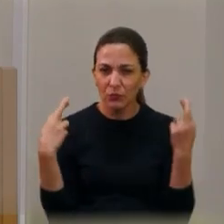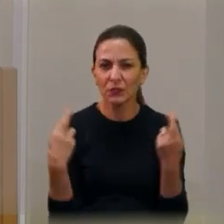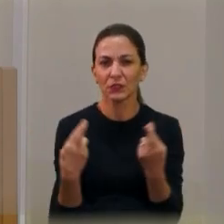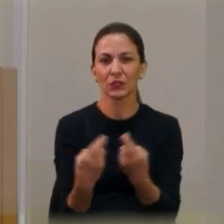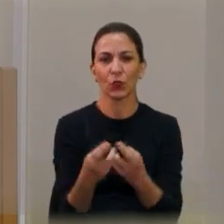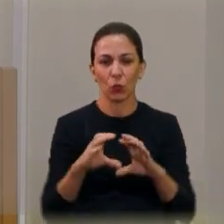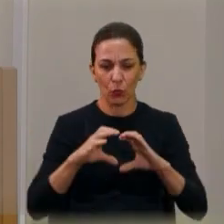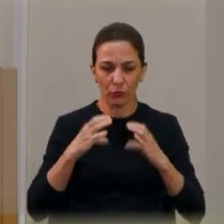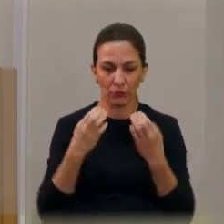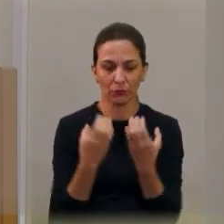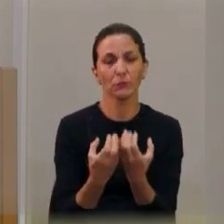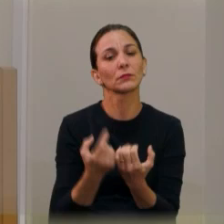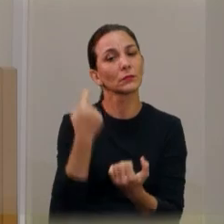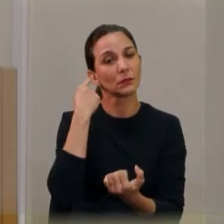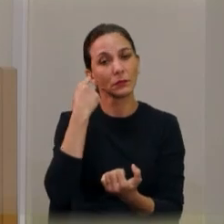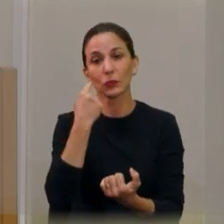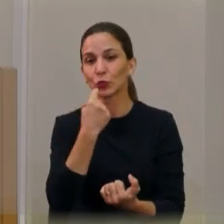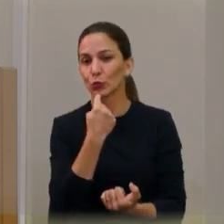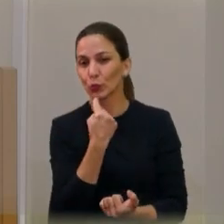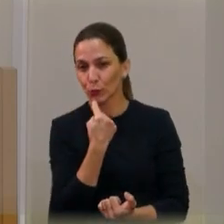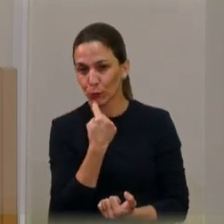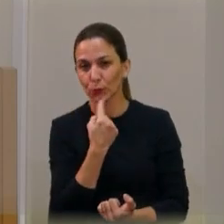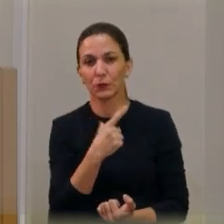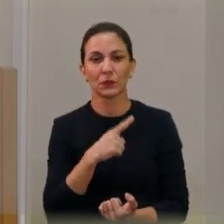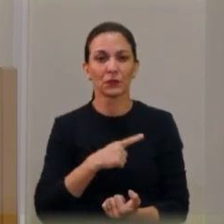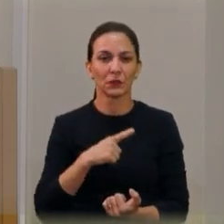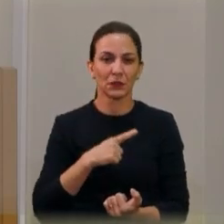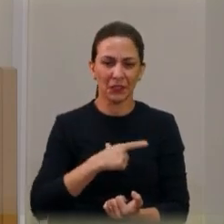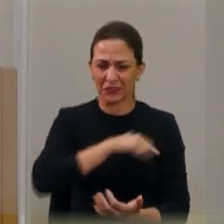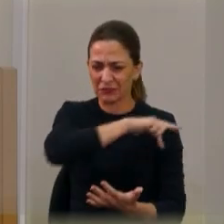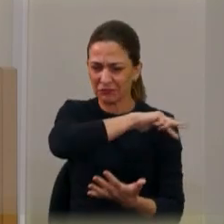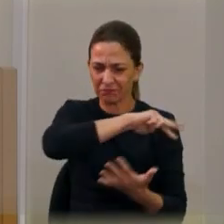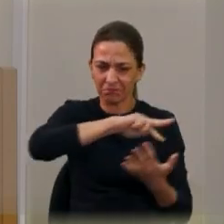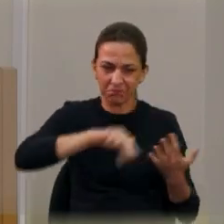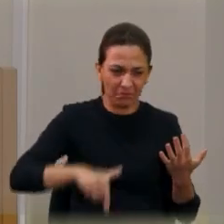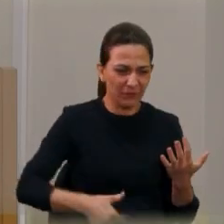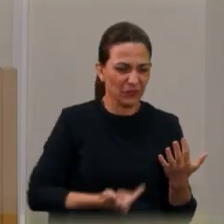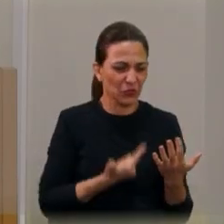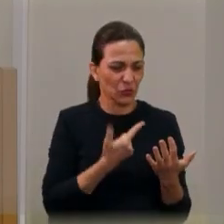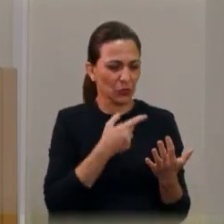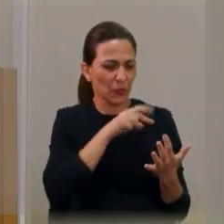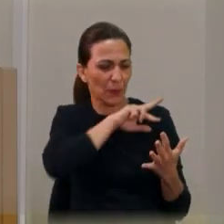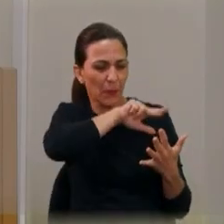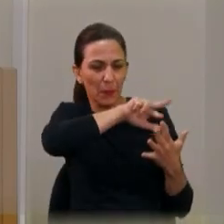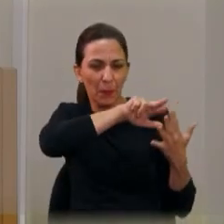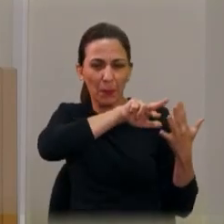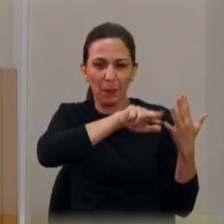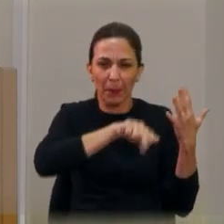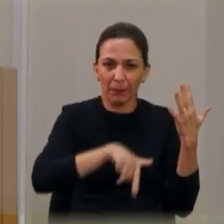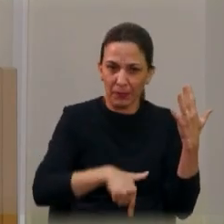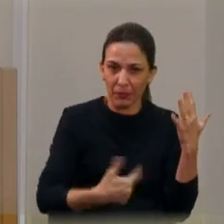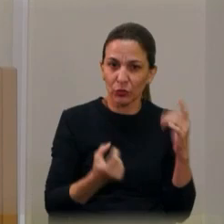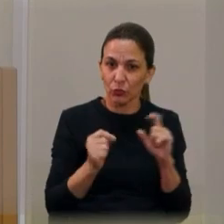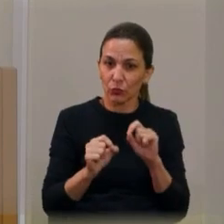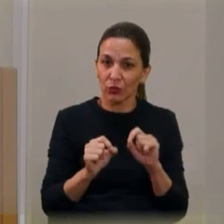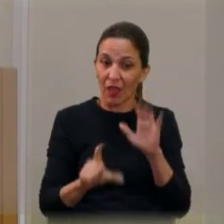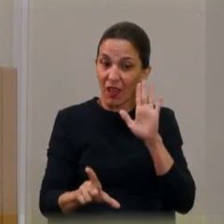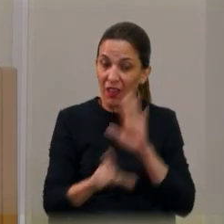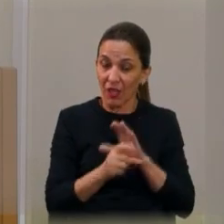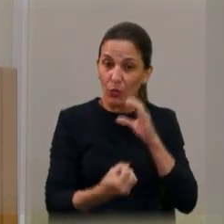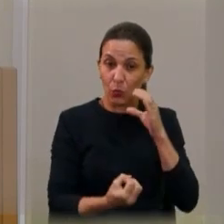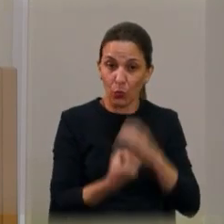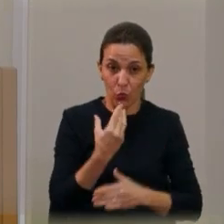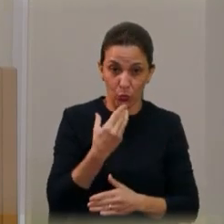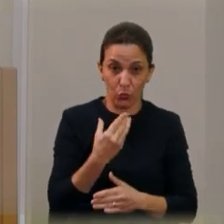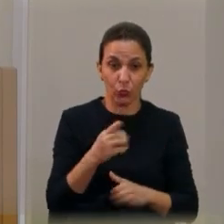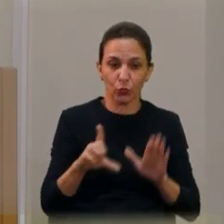com a comunidade surda uma série de questões que foram nos trazidas e que culminou uma lei